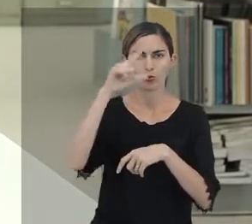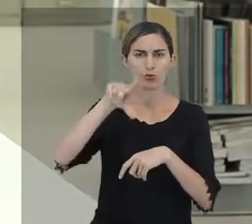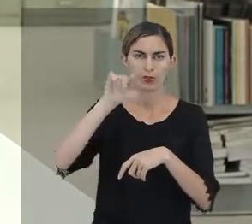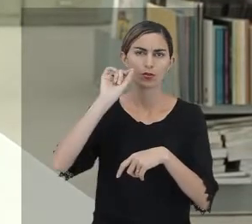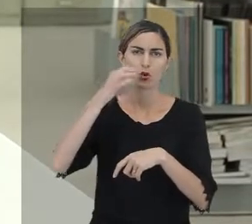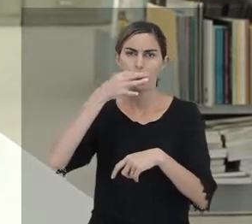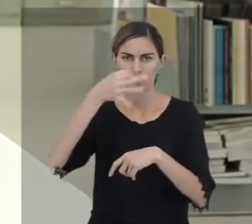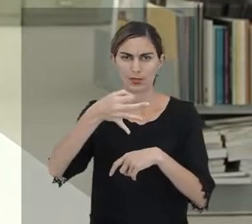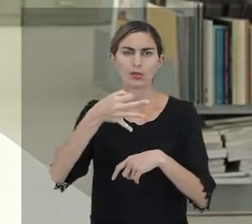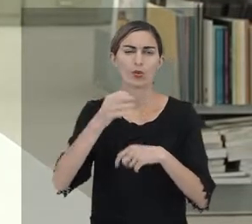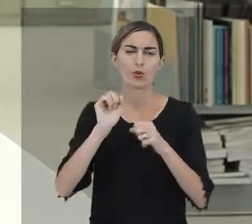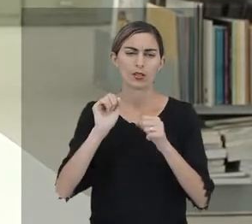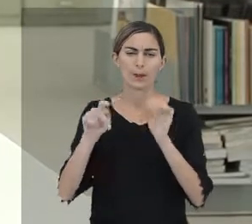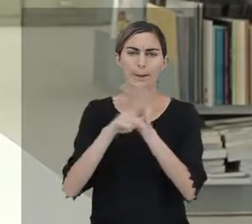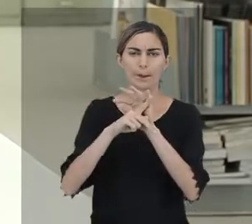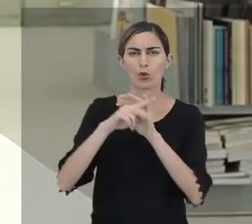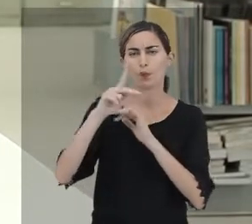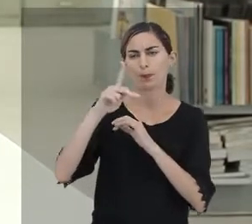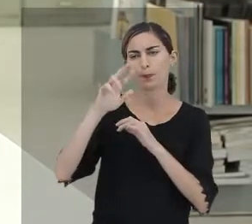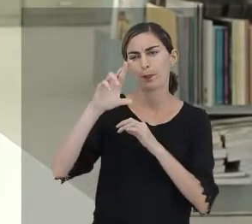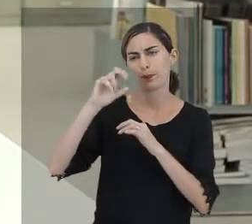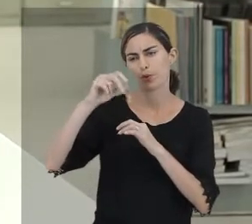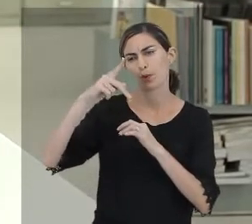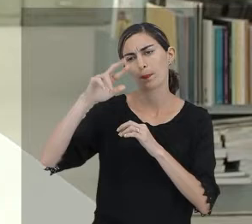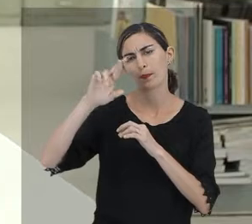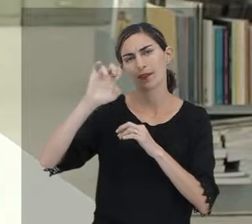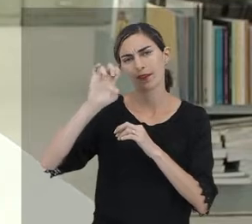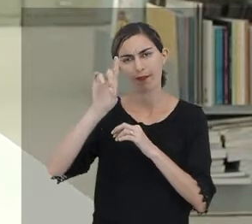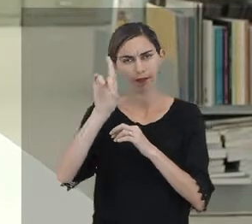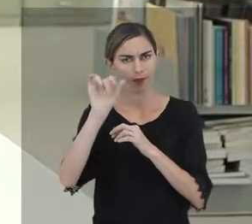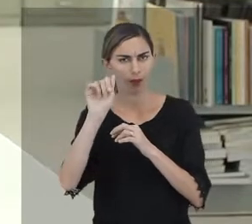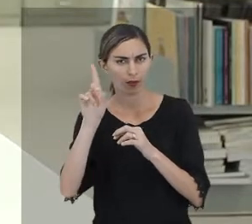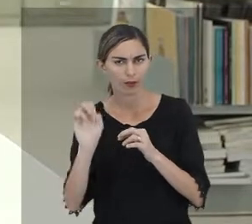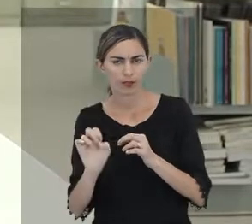já no Radio Button existe uma propriedade chamada